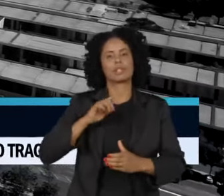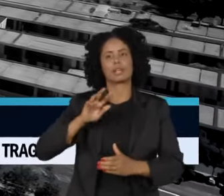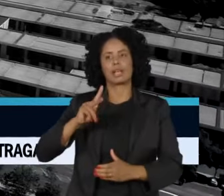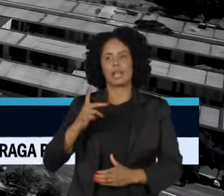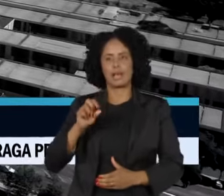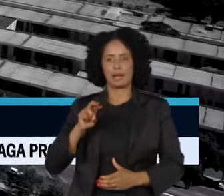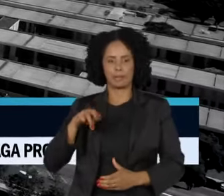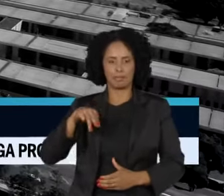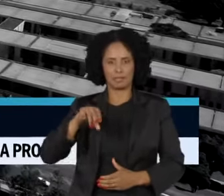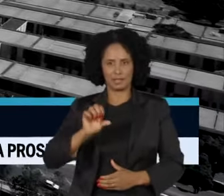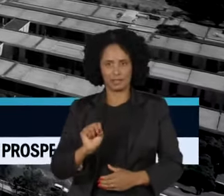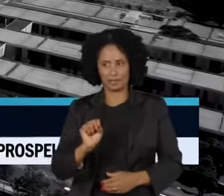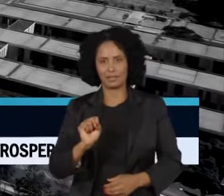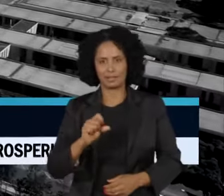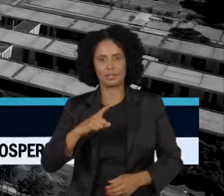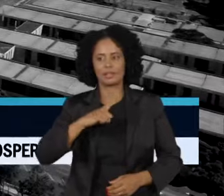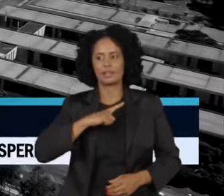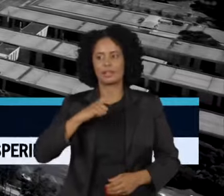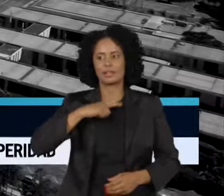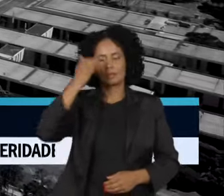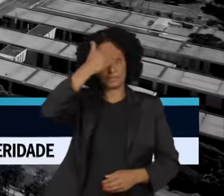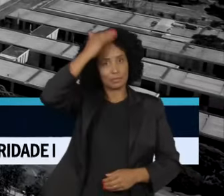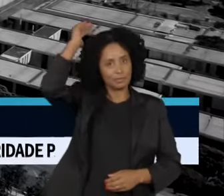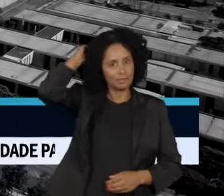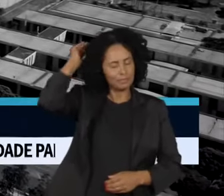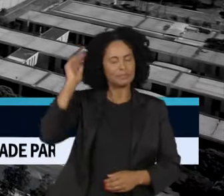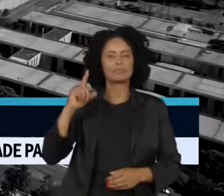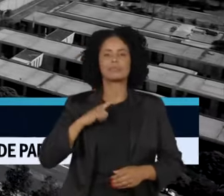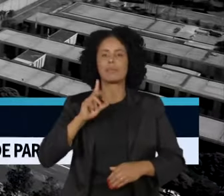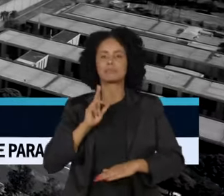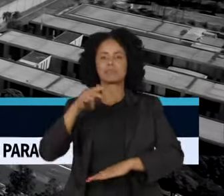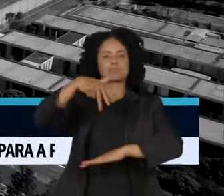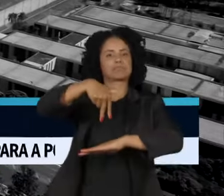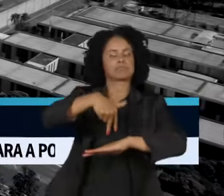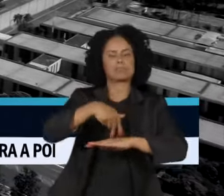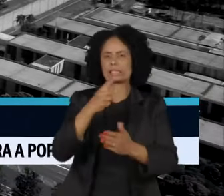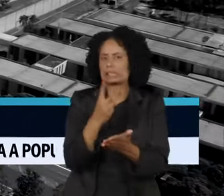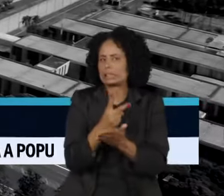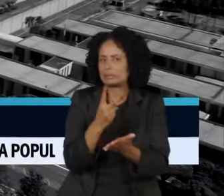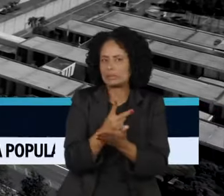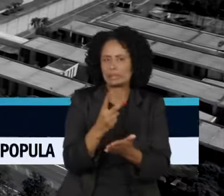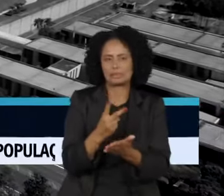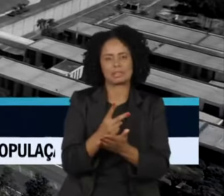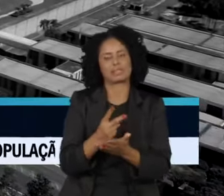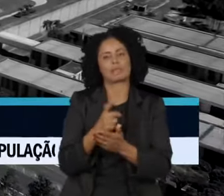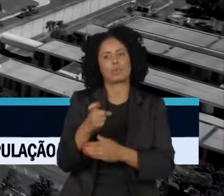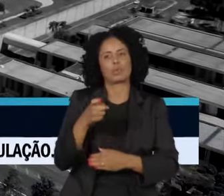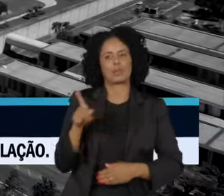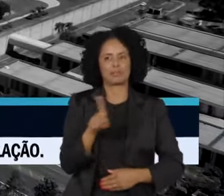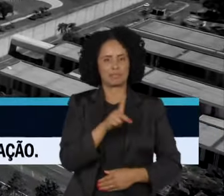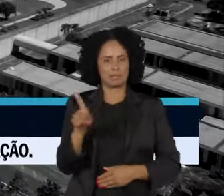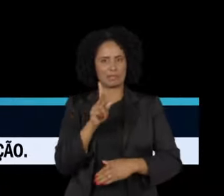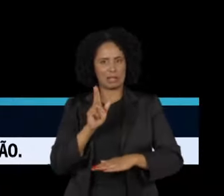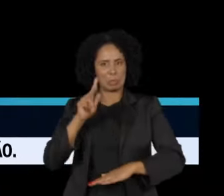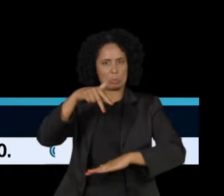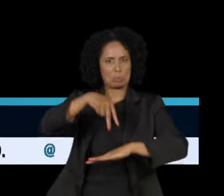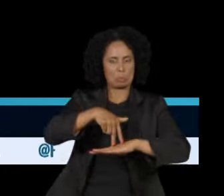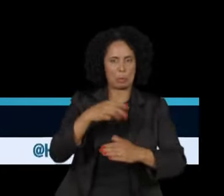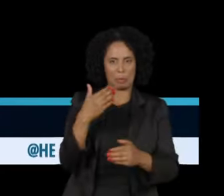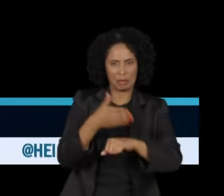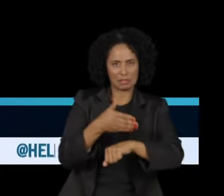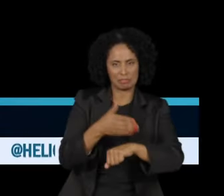a transição do cargo mais alto da República nem sempre teve a participação de quem estava deixando o poder.